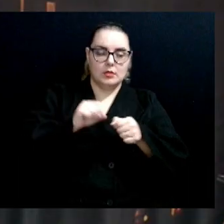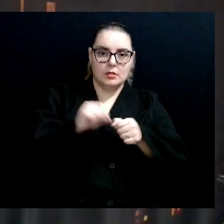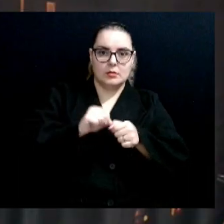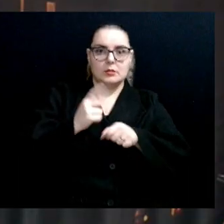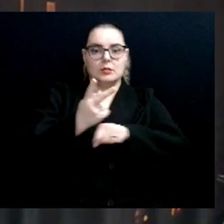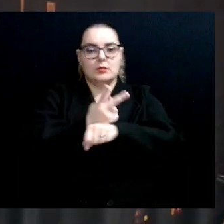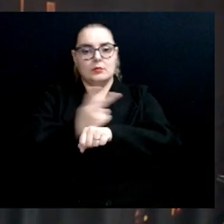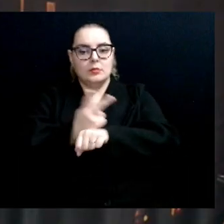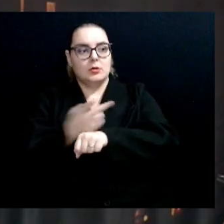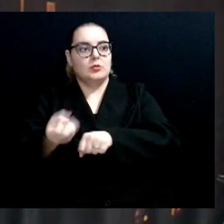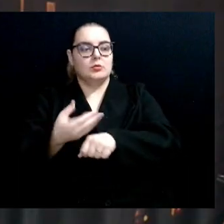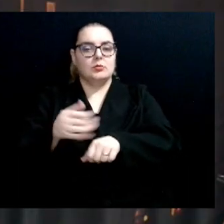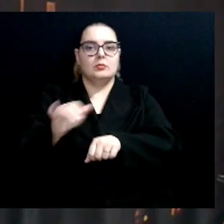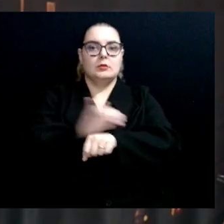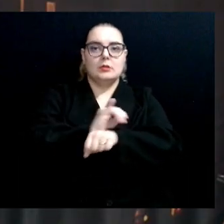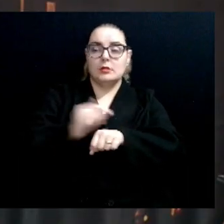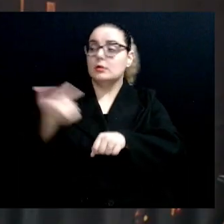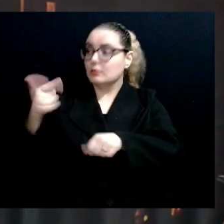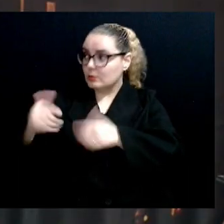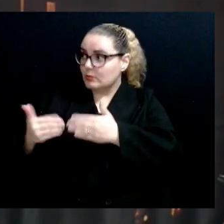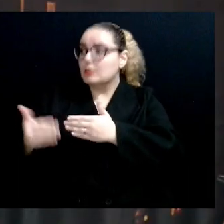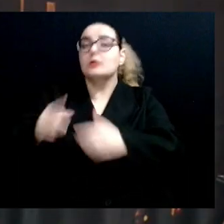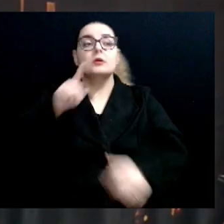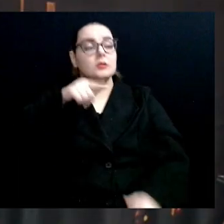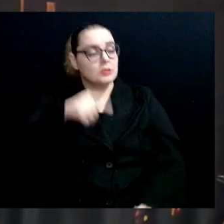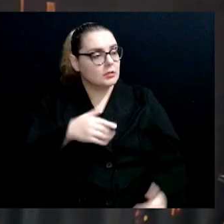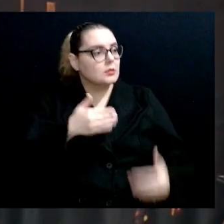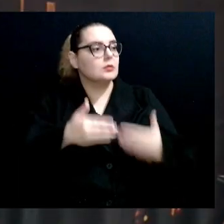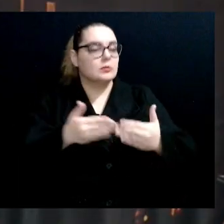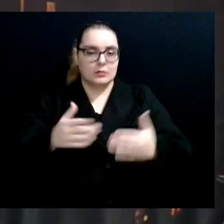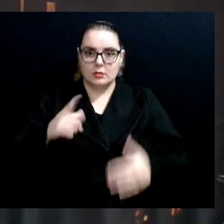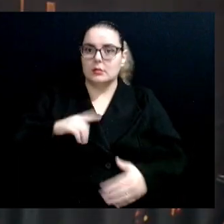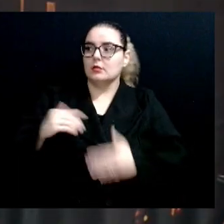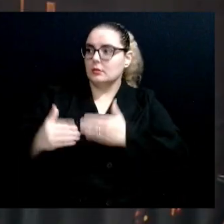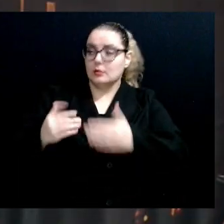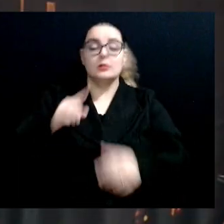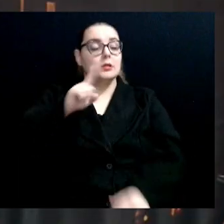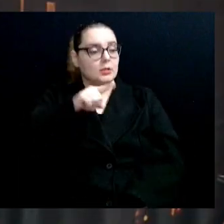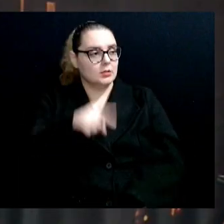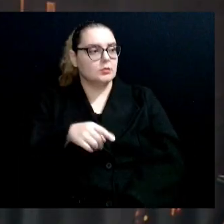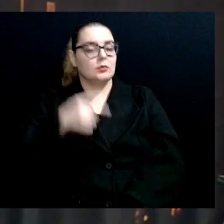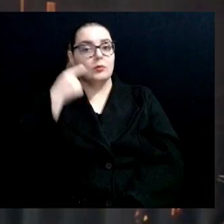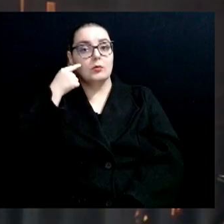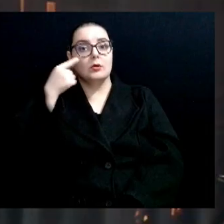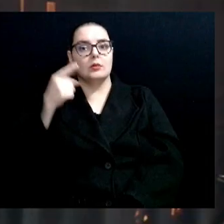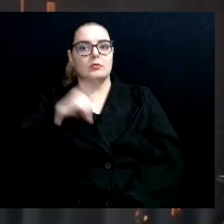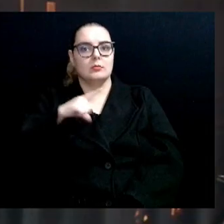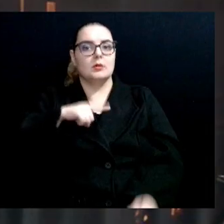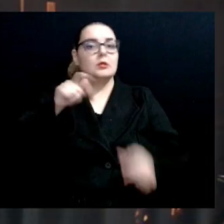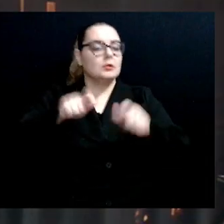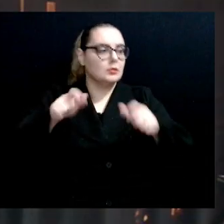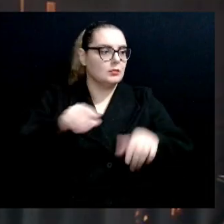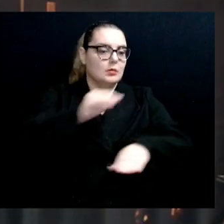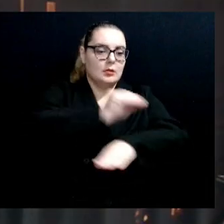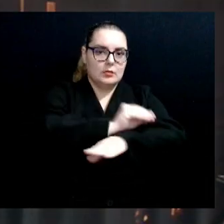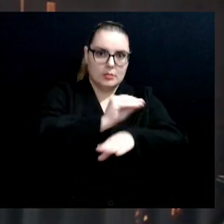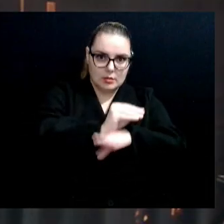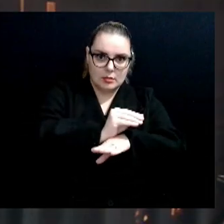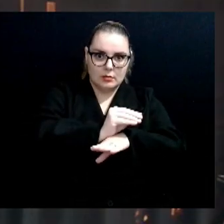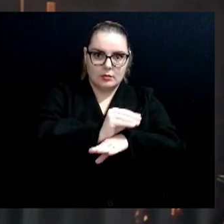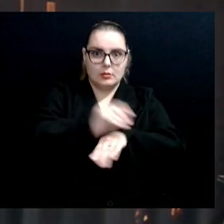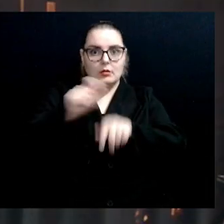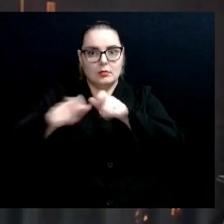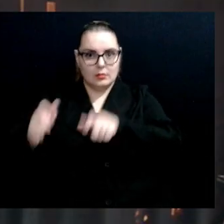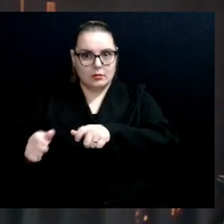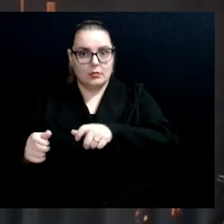Dar sequência, né? Dar sequência. Tem que ter sequência. Isso. O ideal é que haja pessoas cuidando e pessoas bem